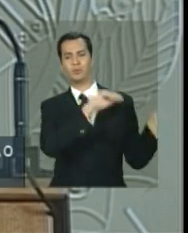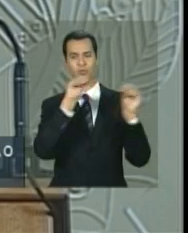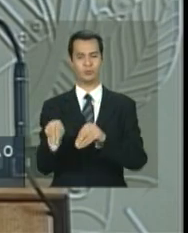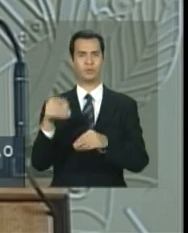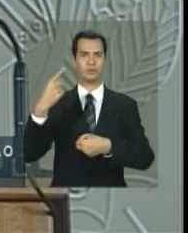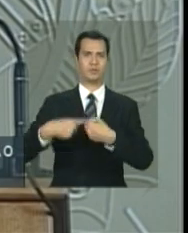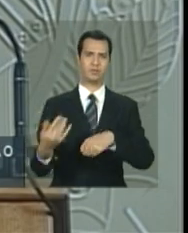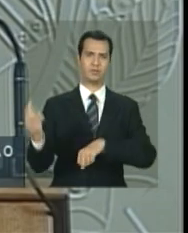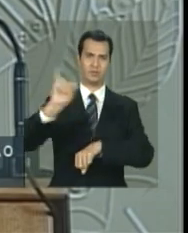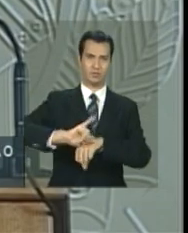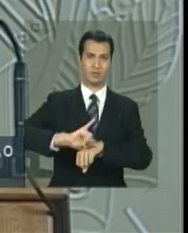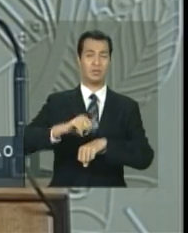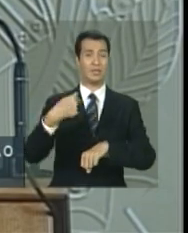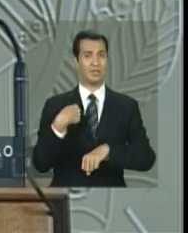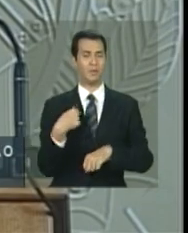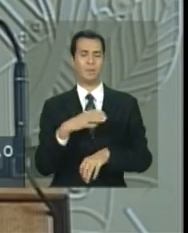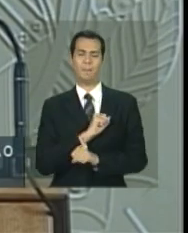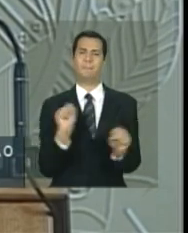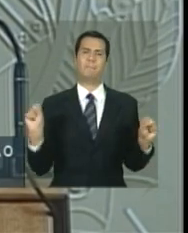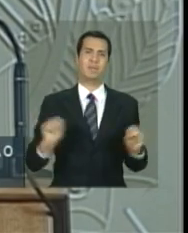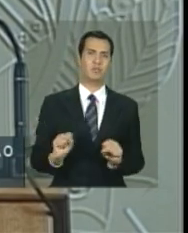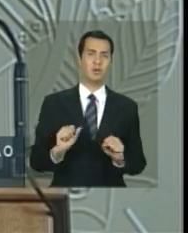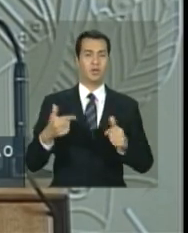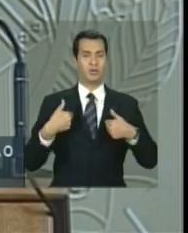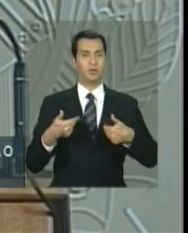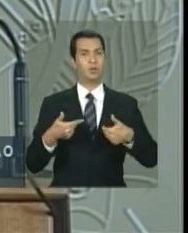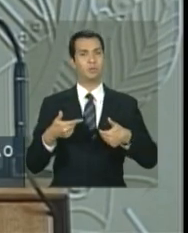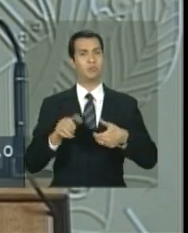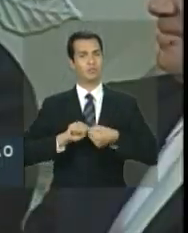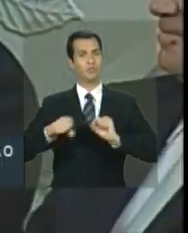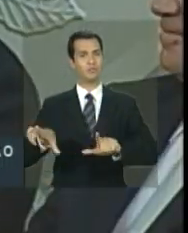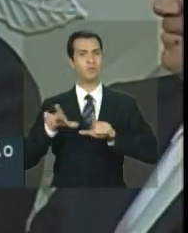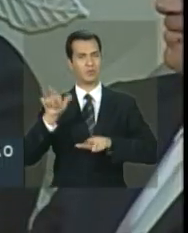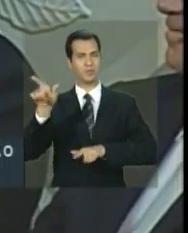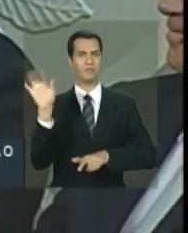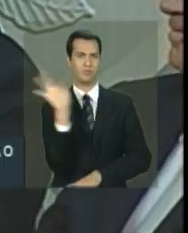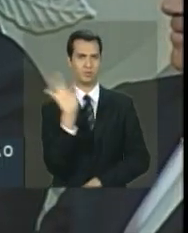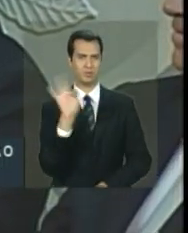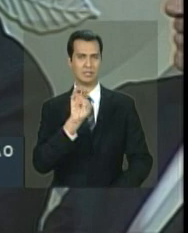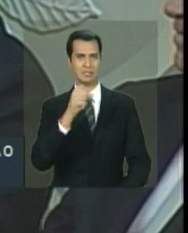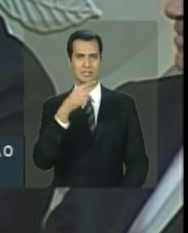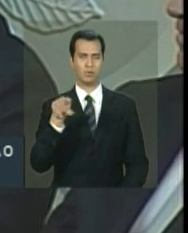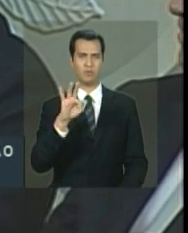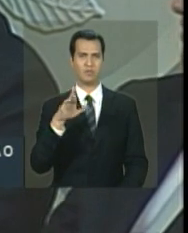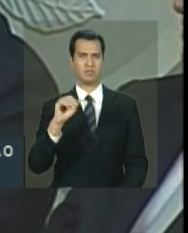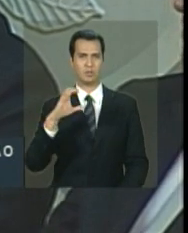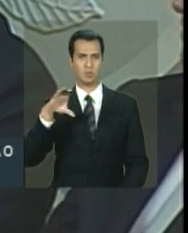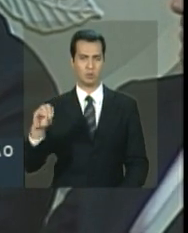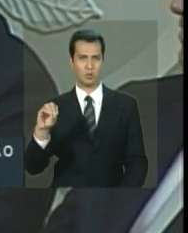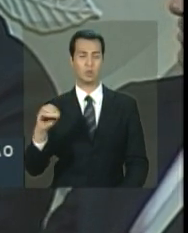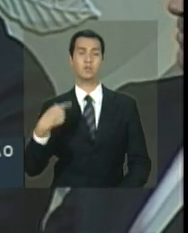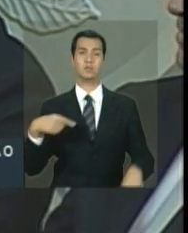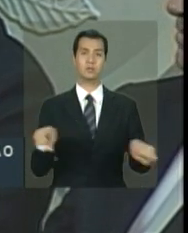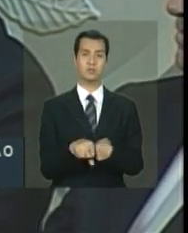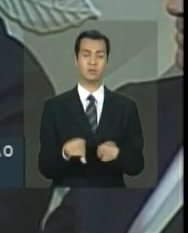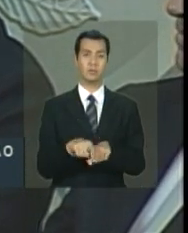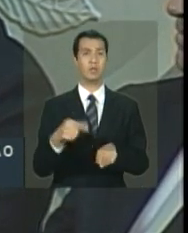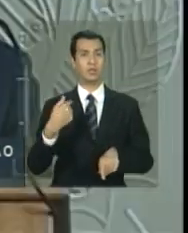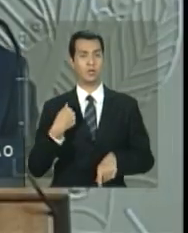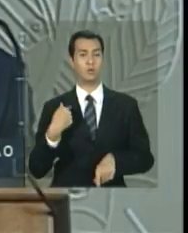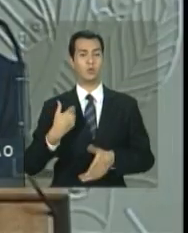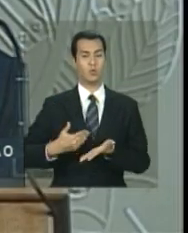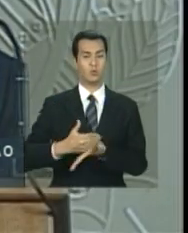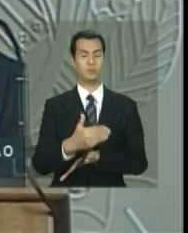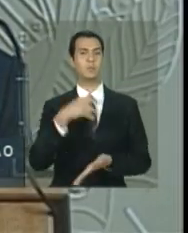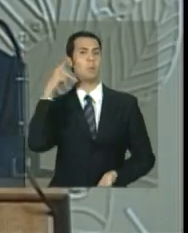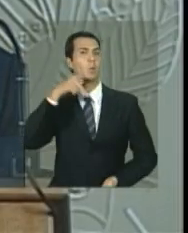esta paixão que eu tive por São Paulo, eu me formei aqui na São Francisco, de modo que até a minha vida pública, eu comecei aqui